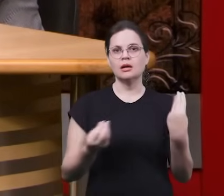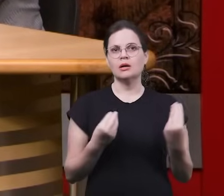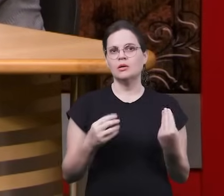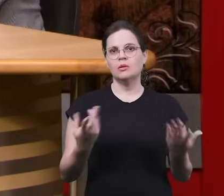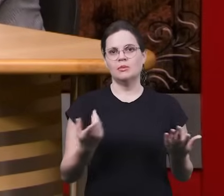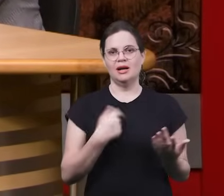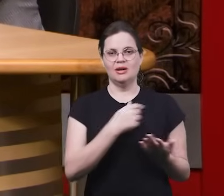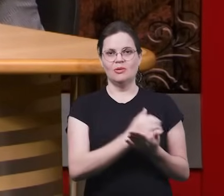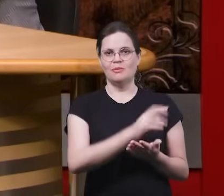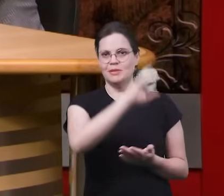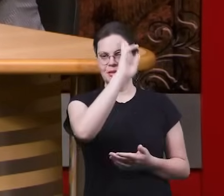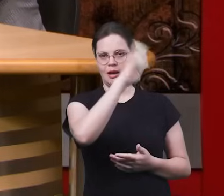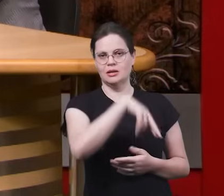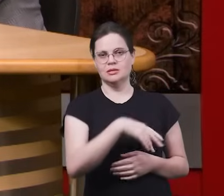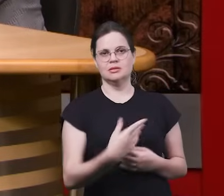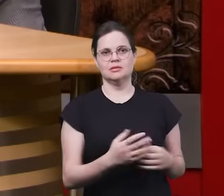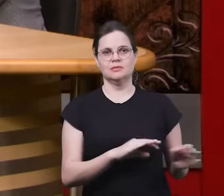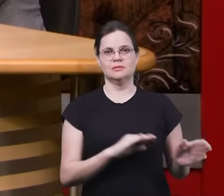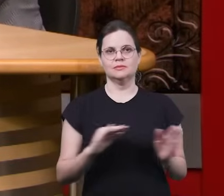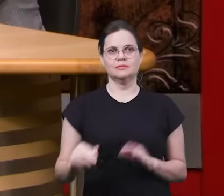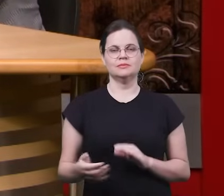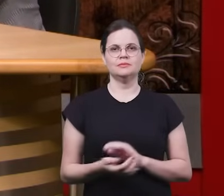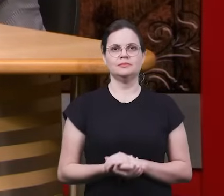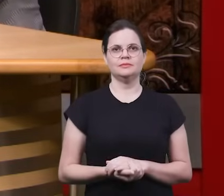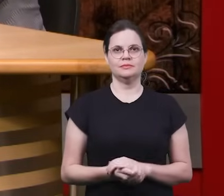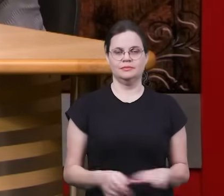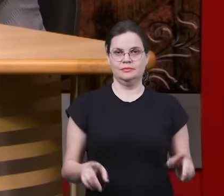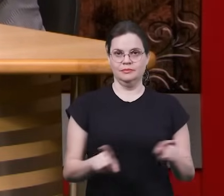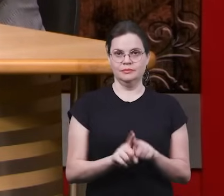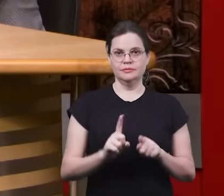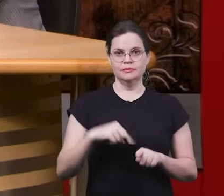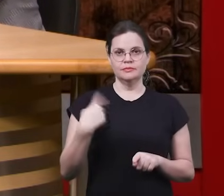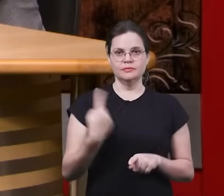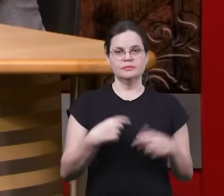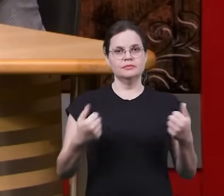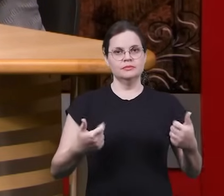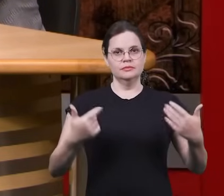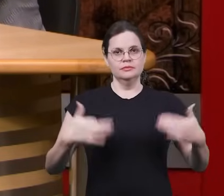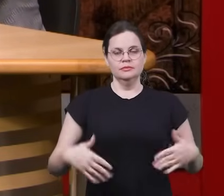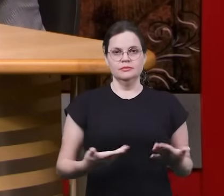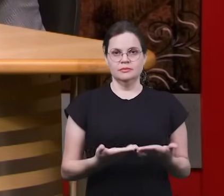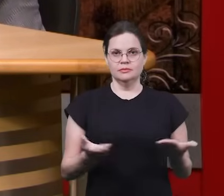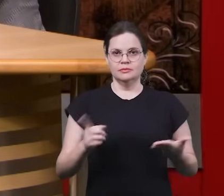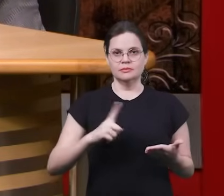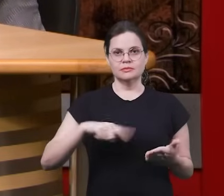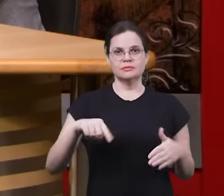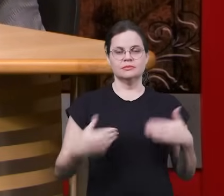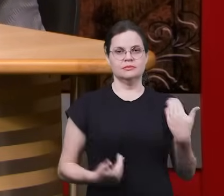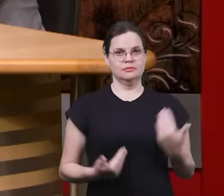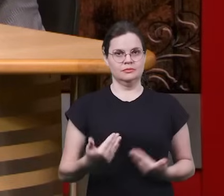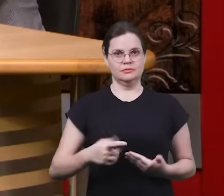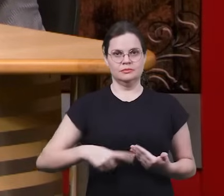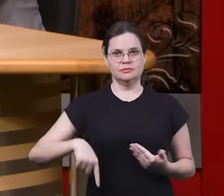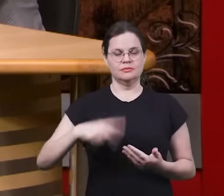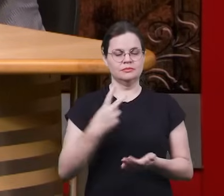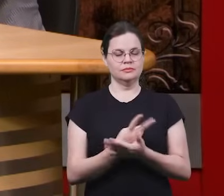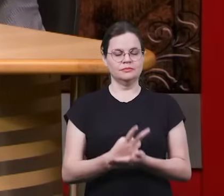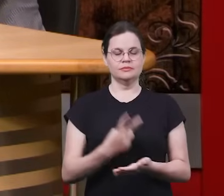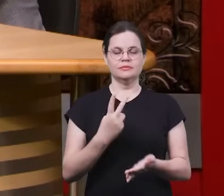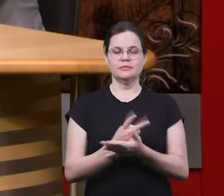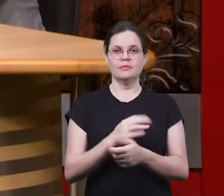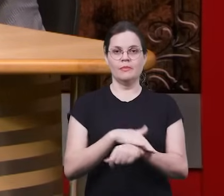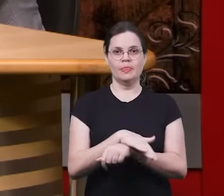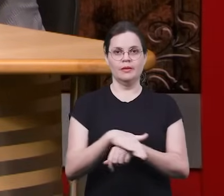vai ser a razão, vai ser o homem. Nós estamos falando para a igreja. Há uma coisa que a gente sempre